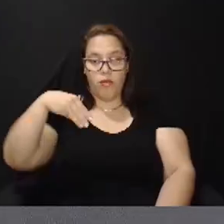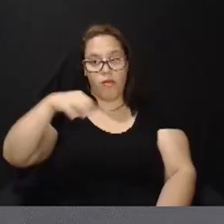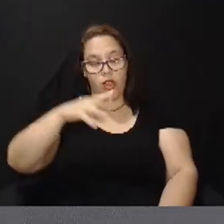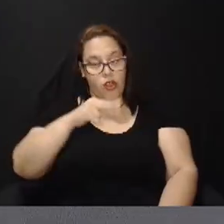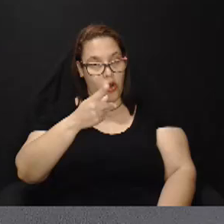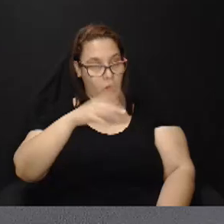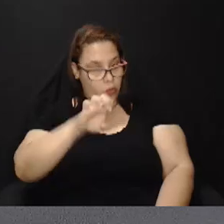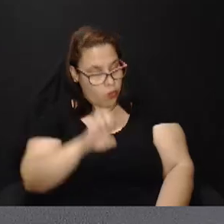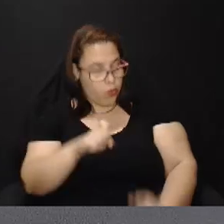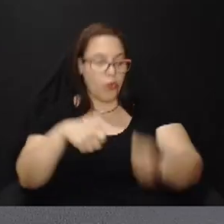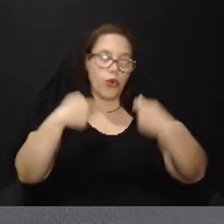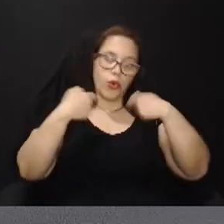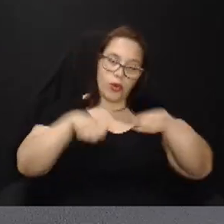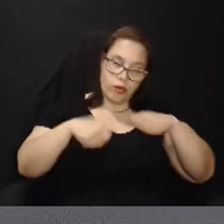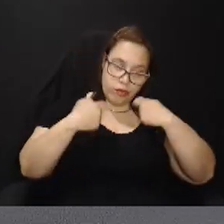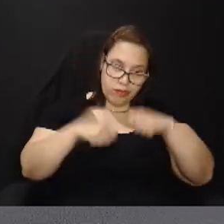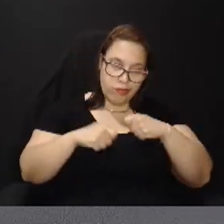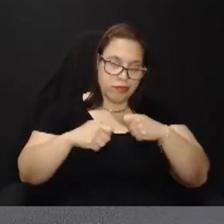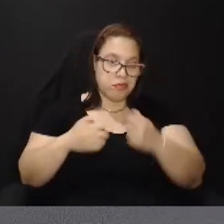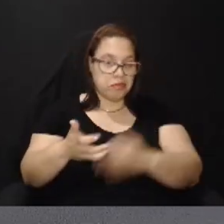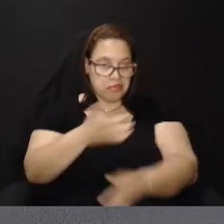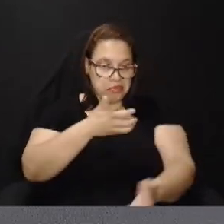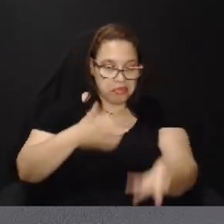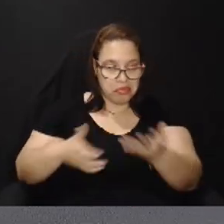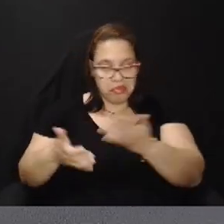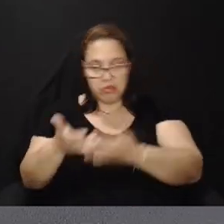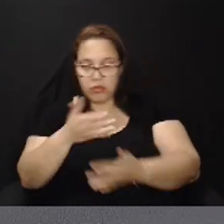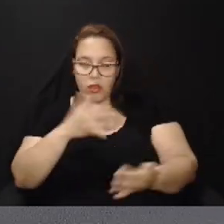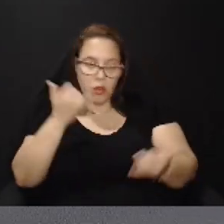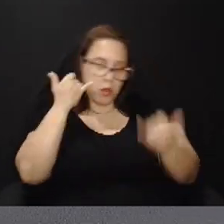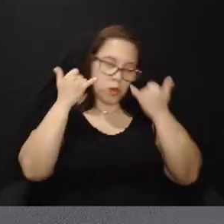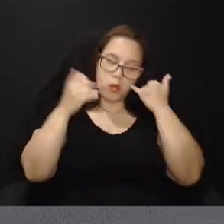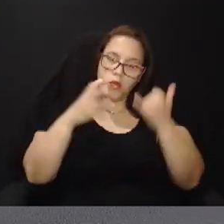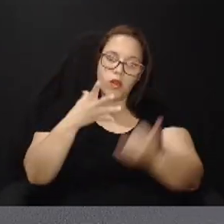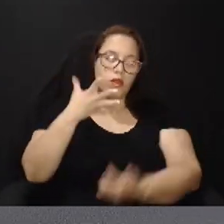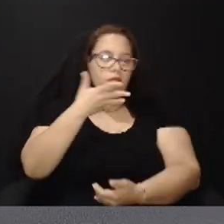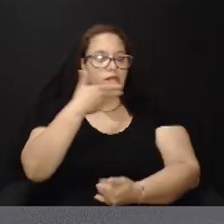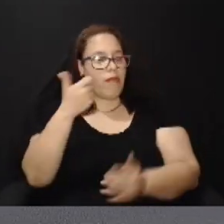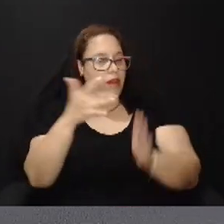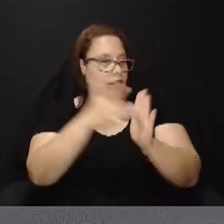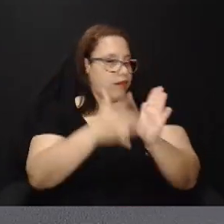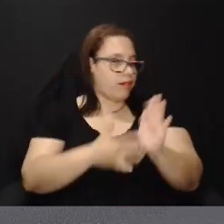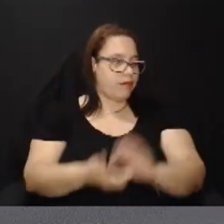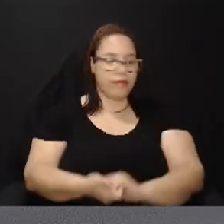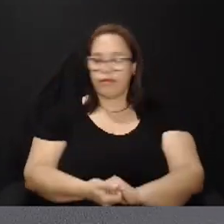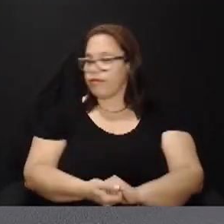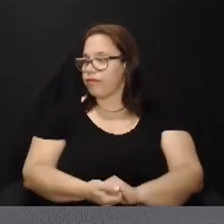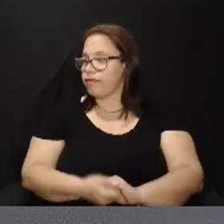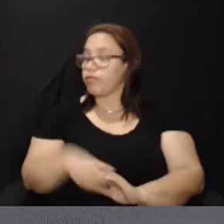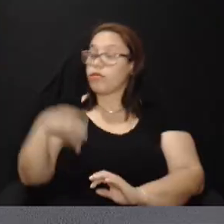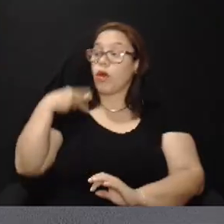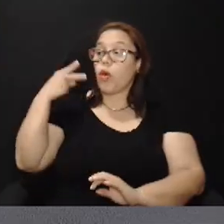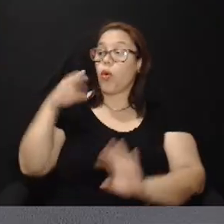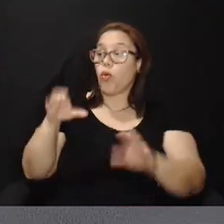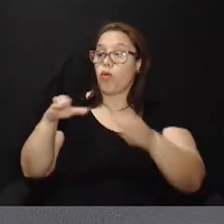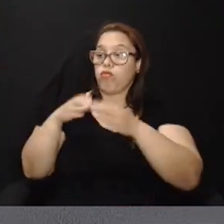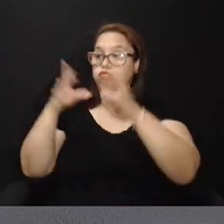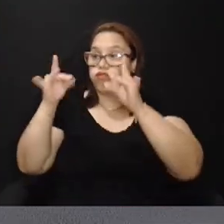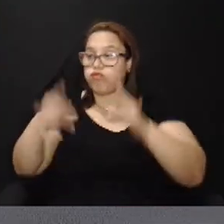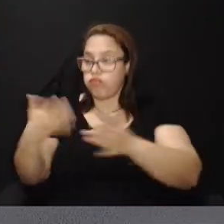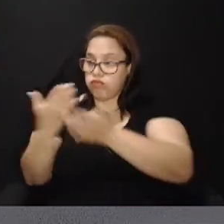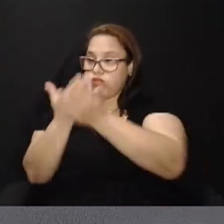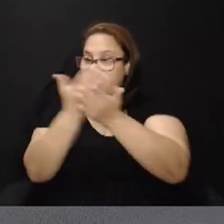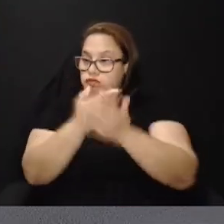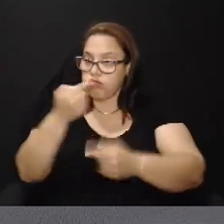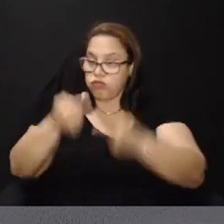precisa estar muito inteirado. Foi fantástica essa pauta, fantástica, fantástica. Vereador, agora falando da Comissão Especial de Estudo para debater